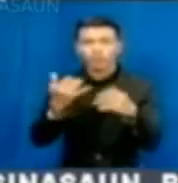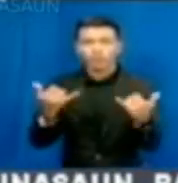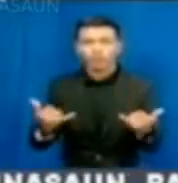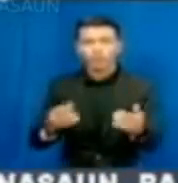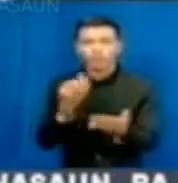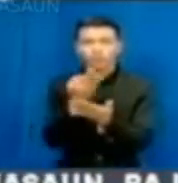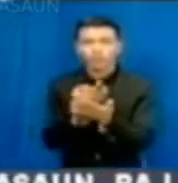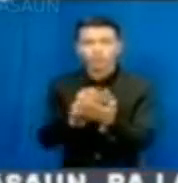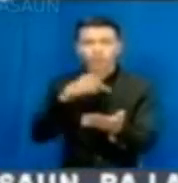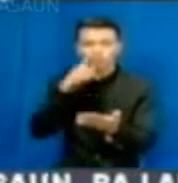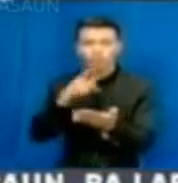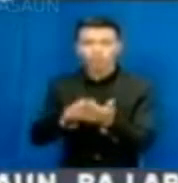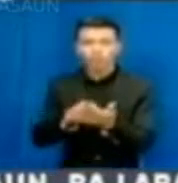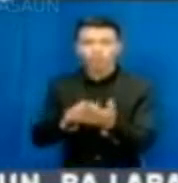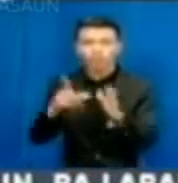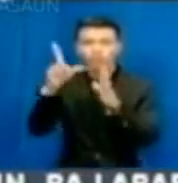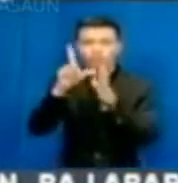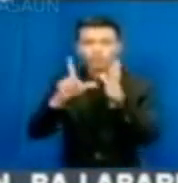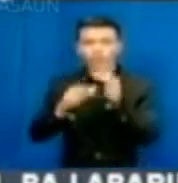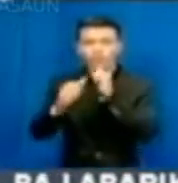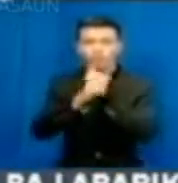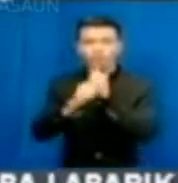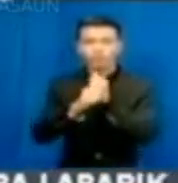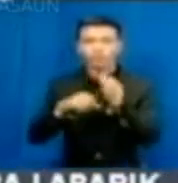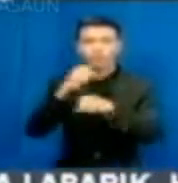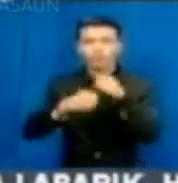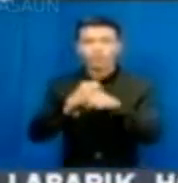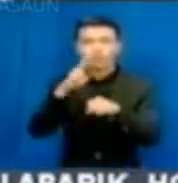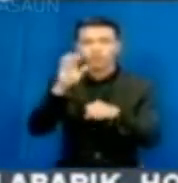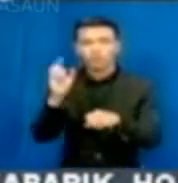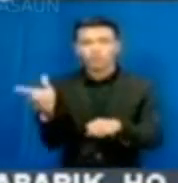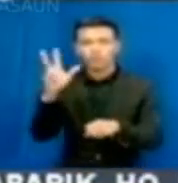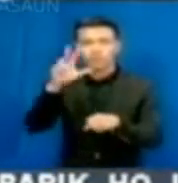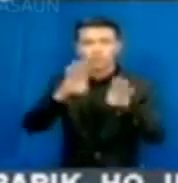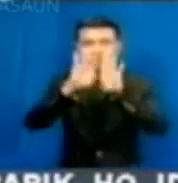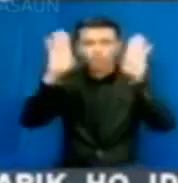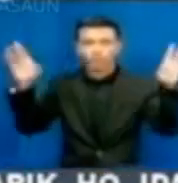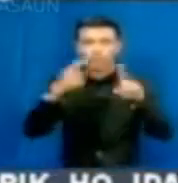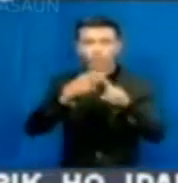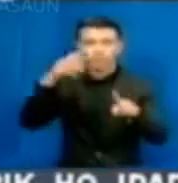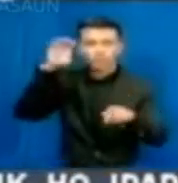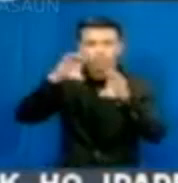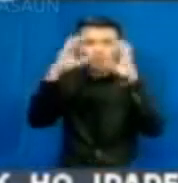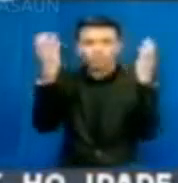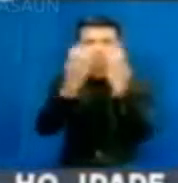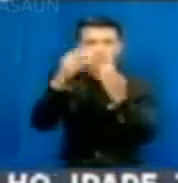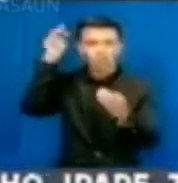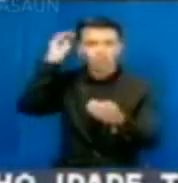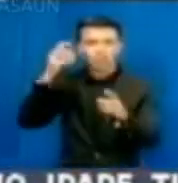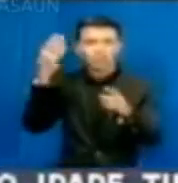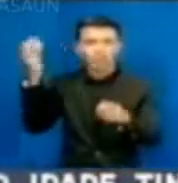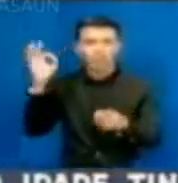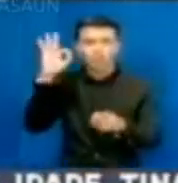Orçamento, proposta projeto de lei para orçamento 2023, né? Aprovado Tina Rússia Conselho Ministro e a quarta-feira Liuá.